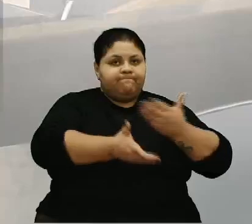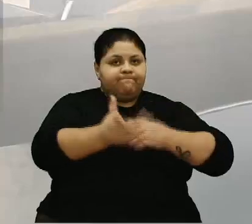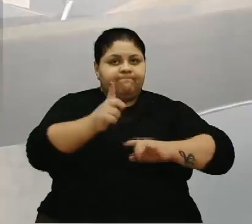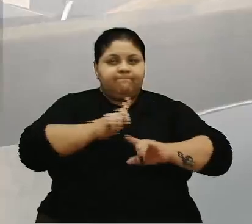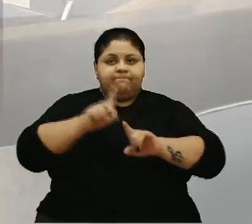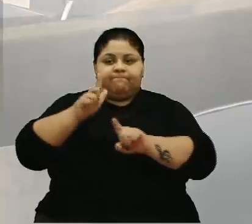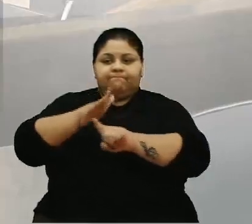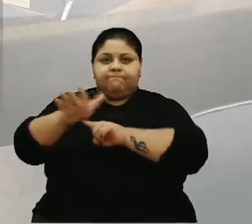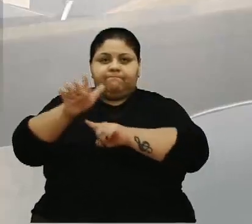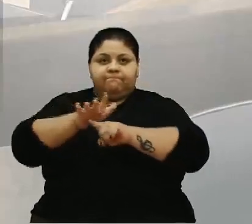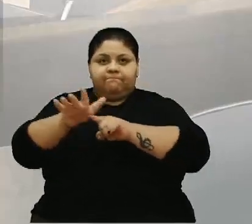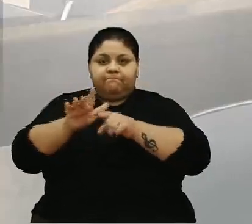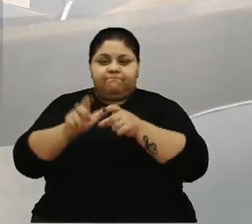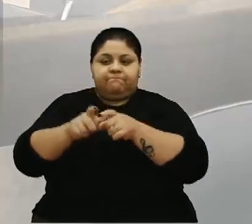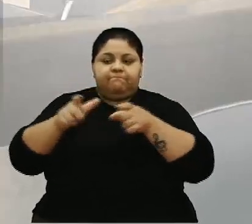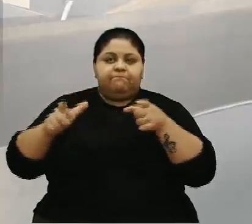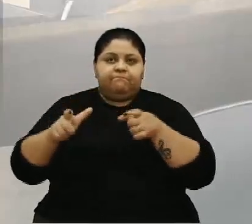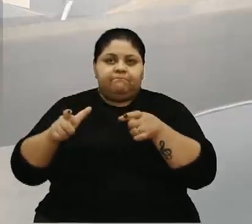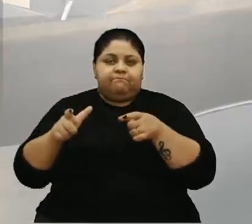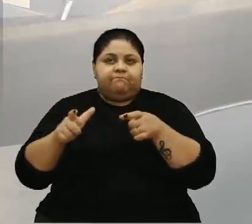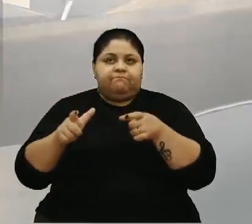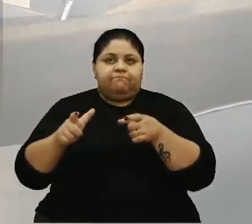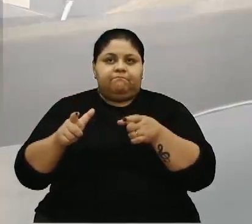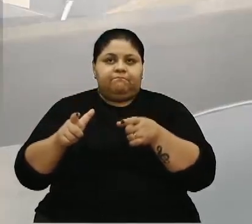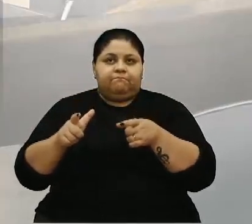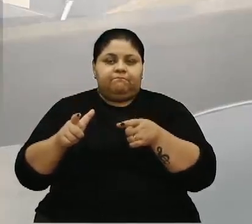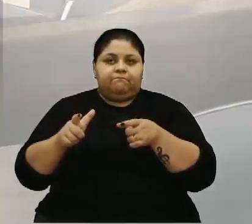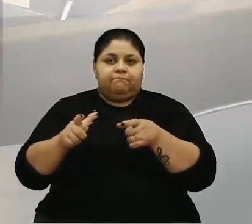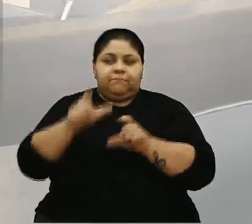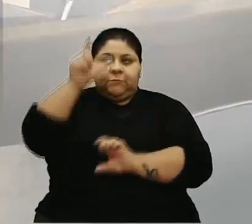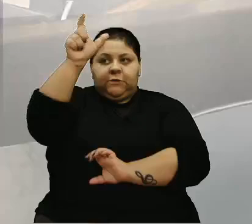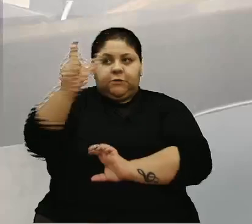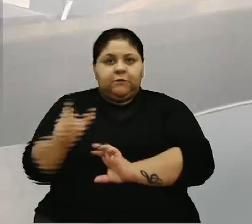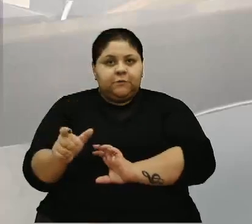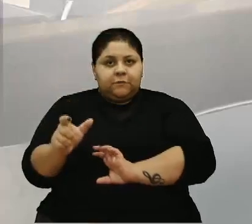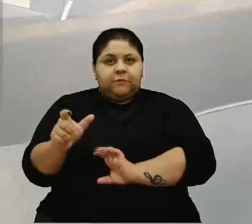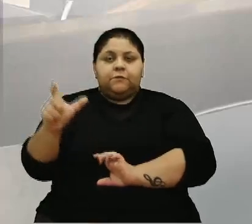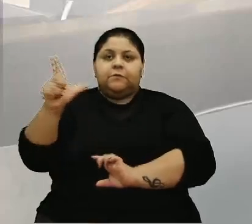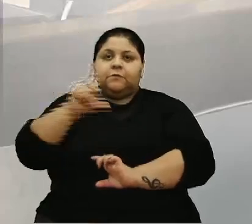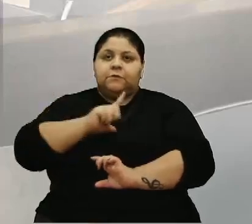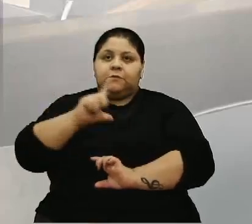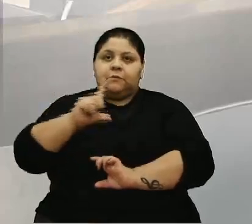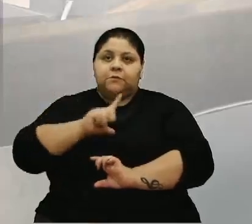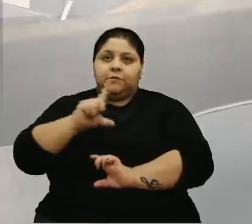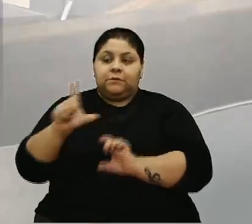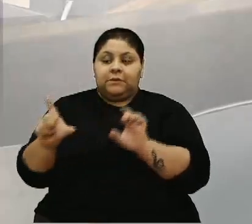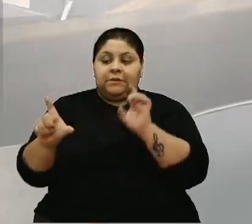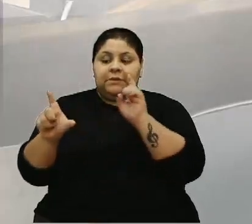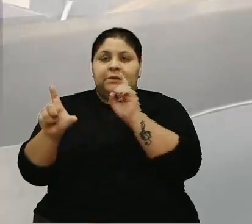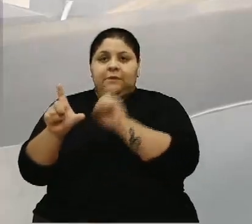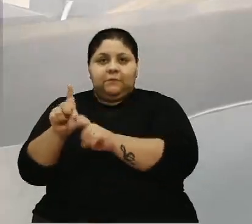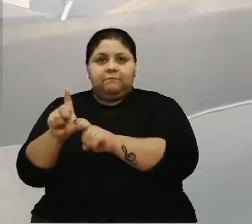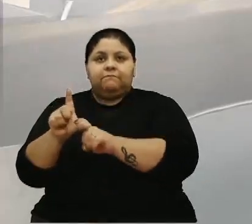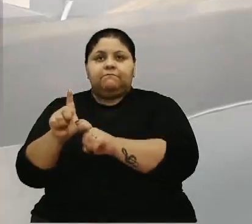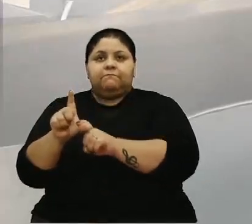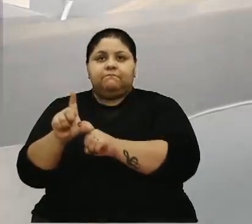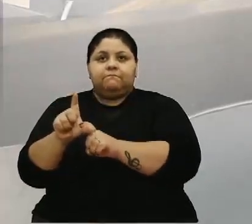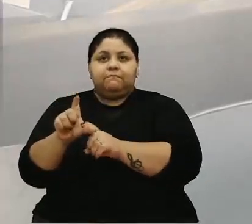demanda muito grande no quesito a pessoas que têm sido dependentes